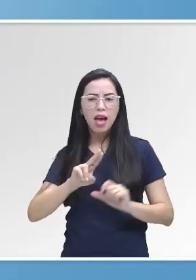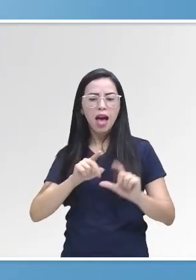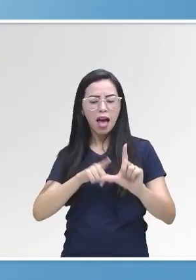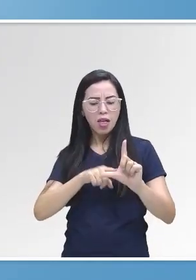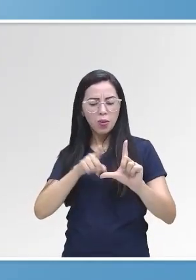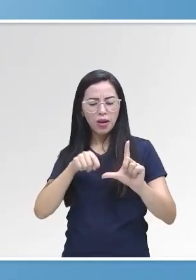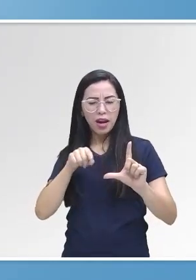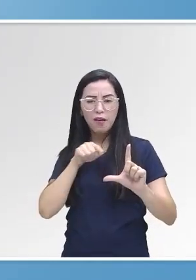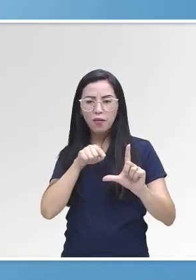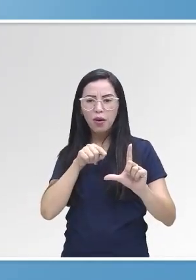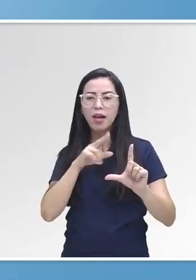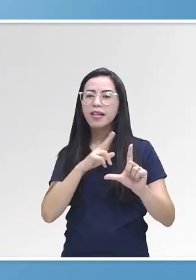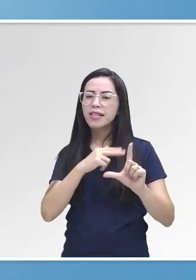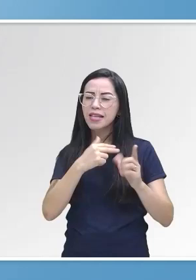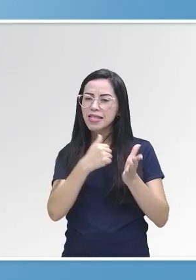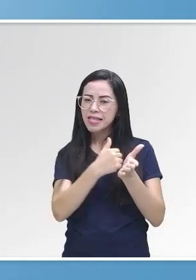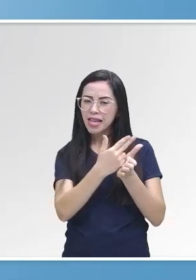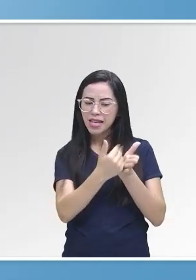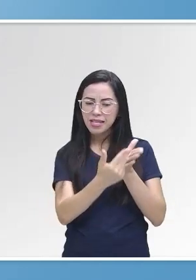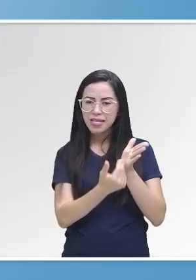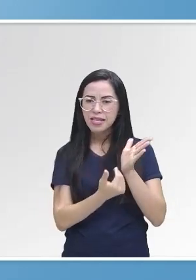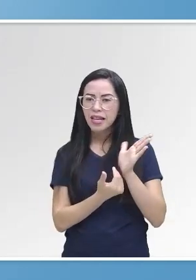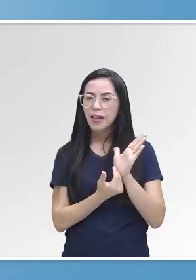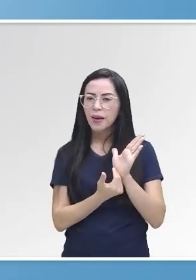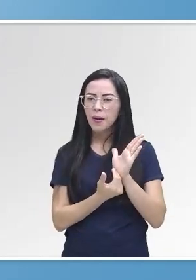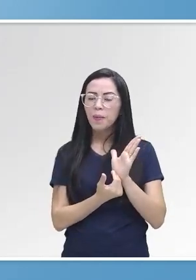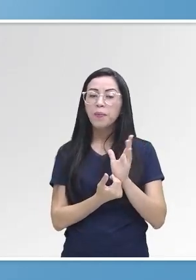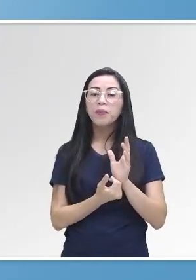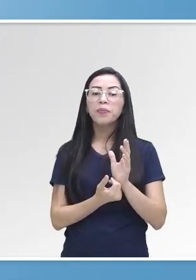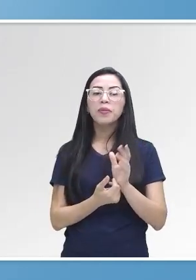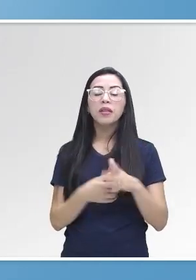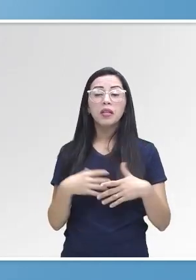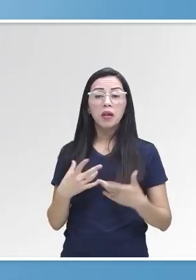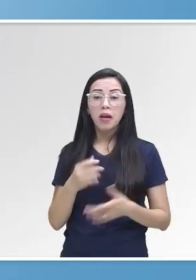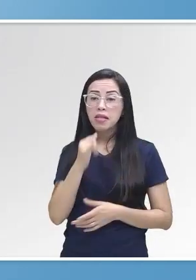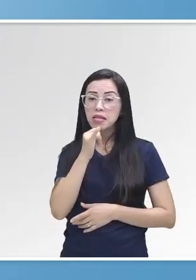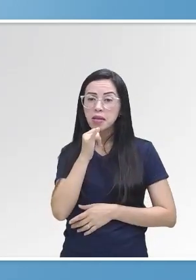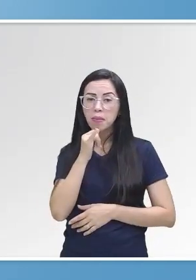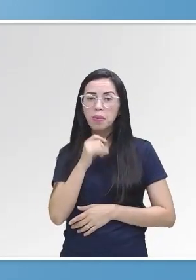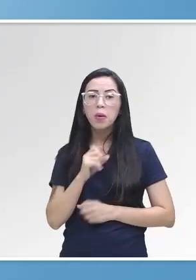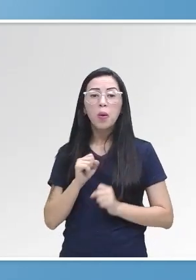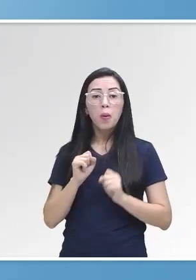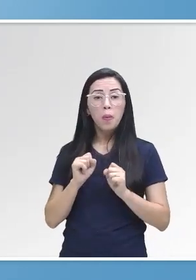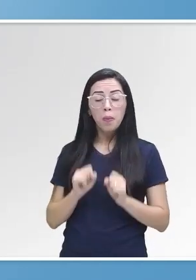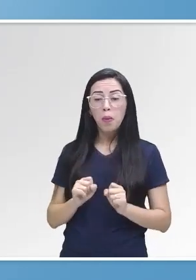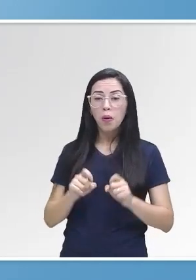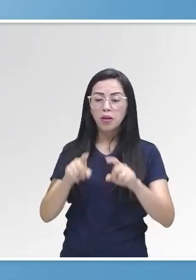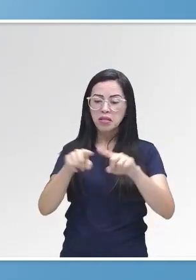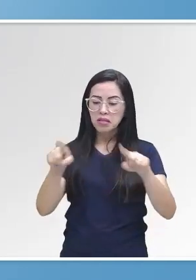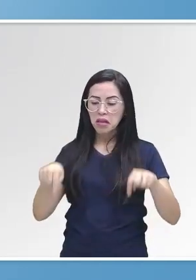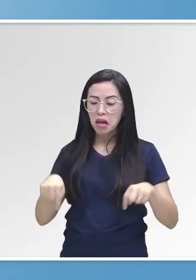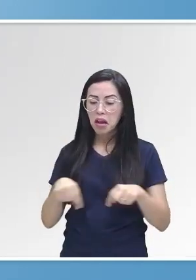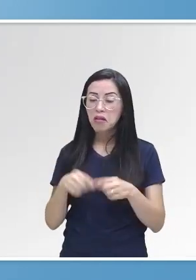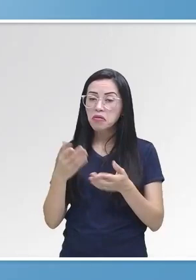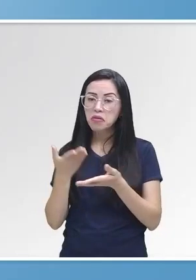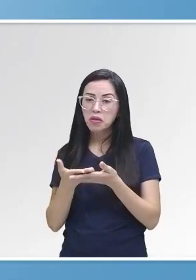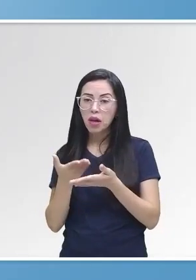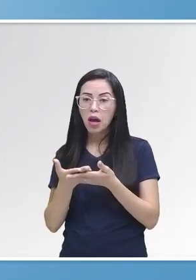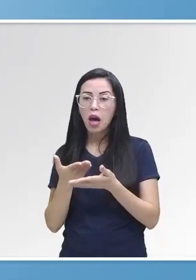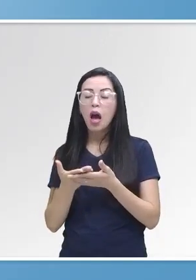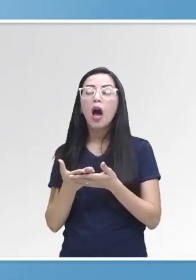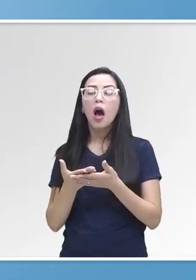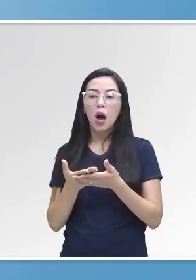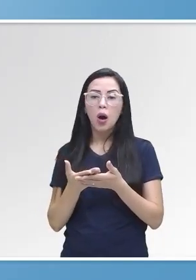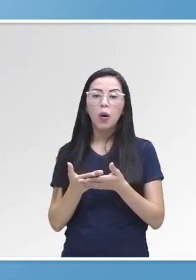E na escola a gente pode fazer várias apresentações dentro da sala de aula na e no pátio no